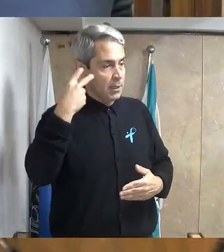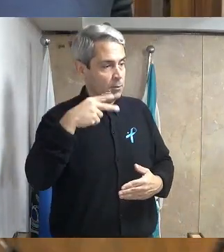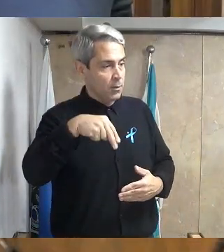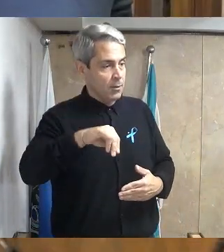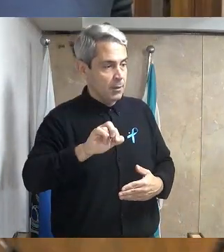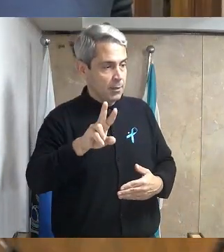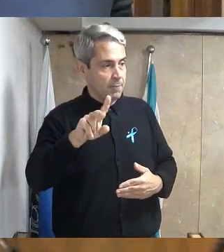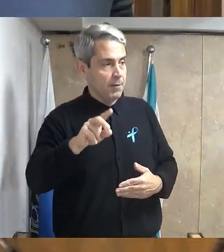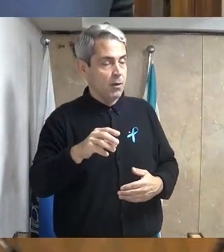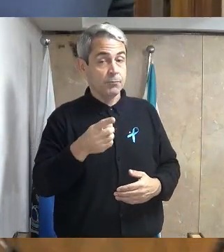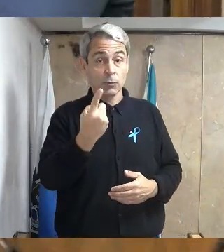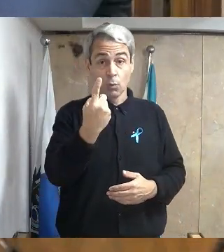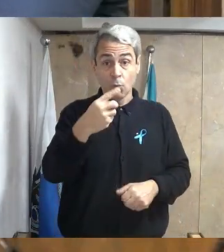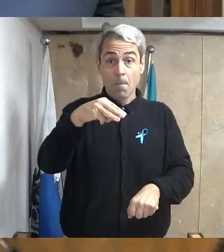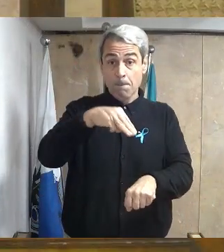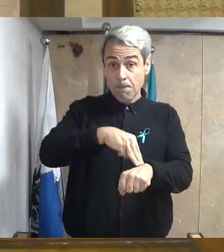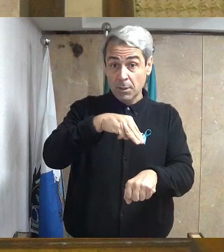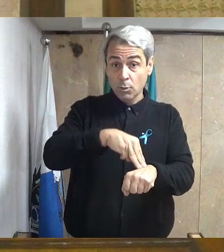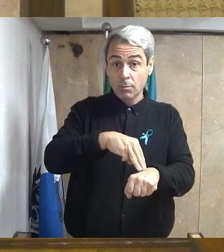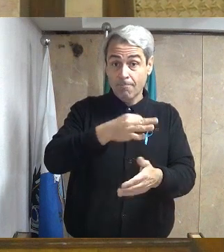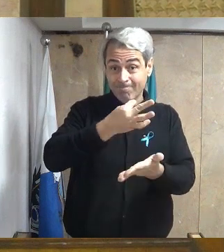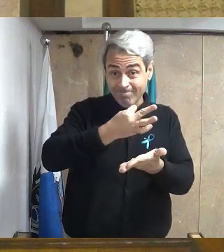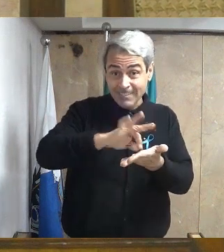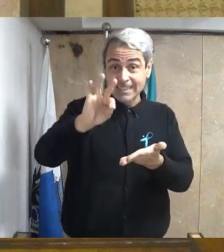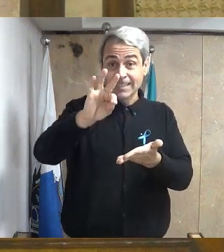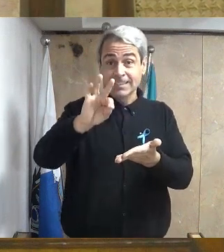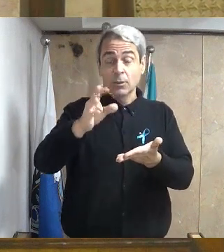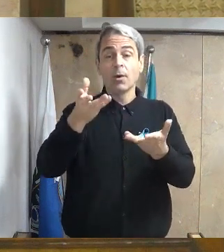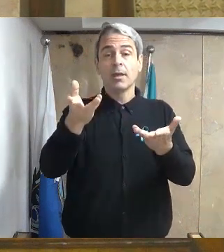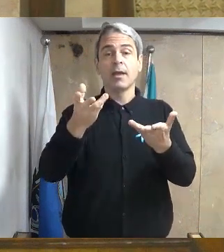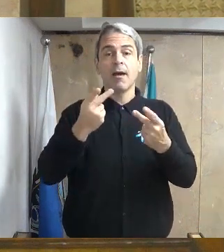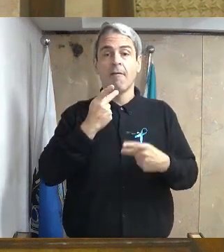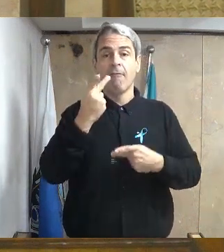um minuto de inscrições para os vereadores que quiserem fazer uso da palavra.